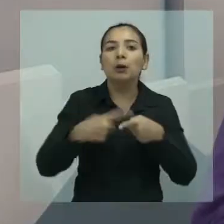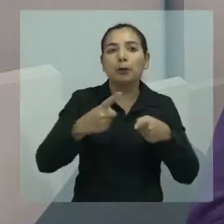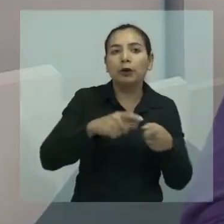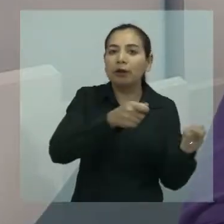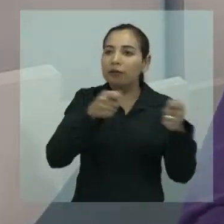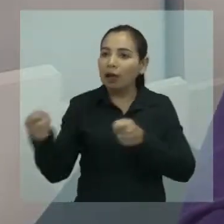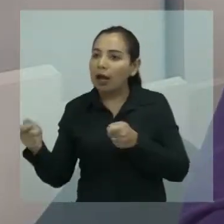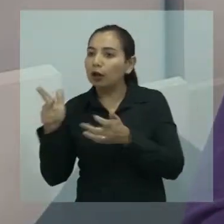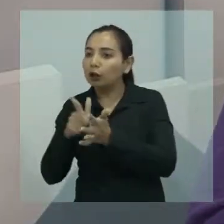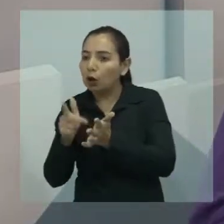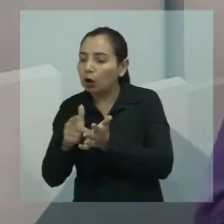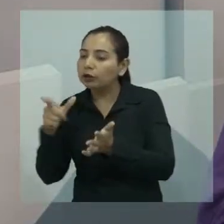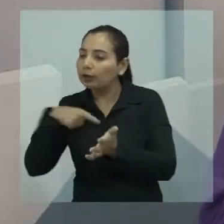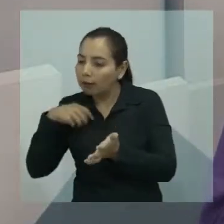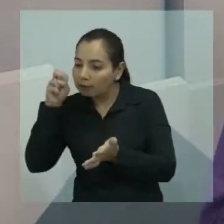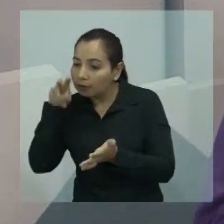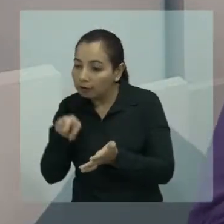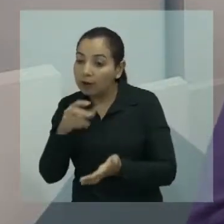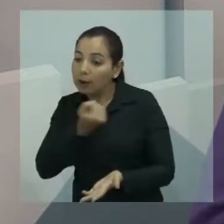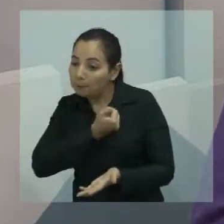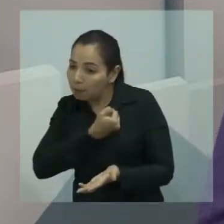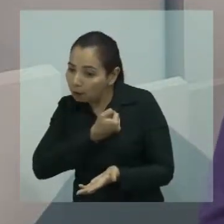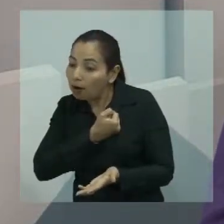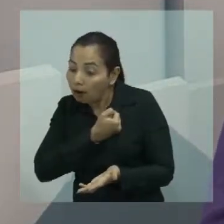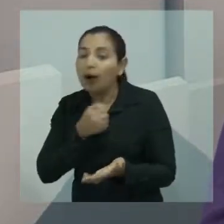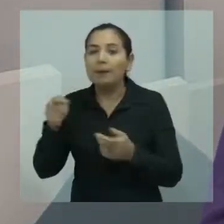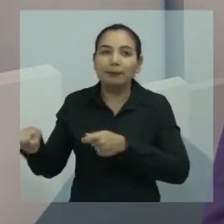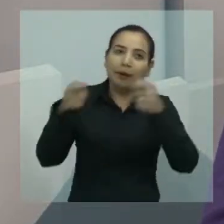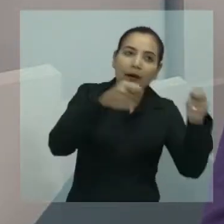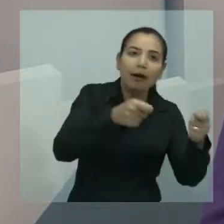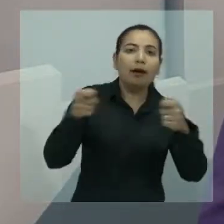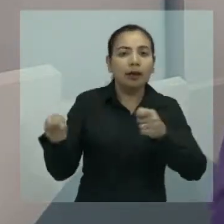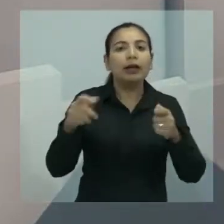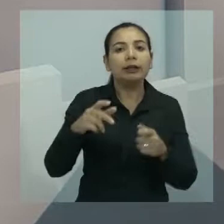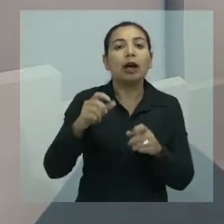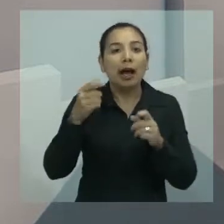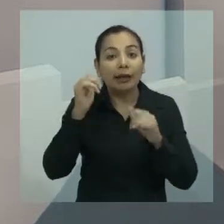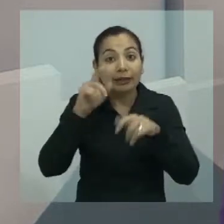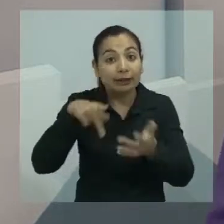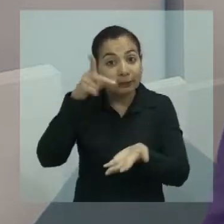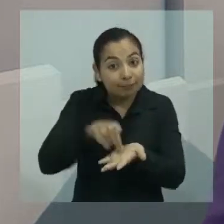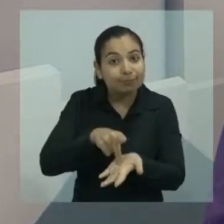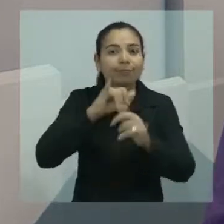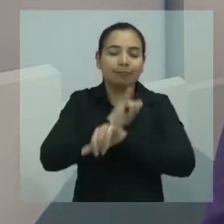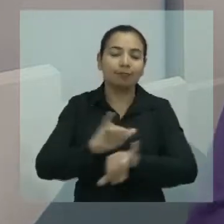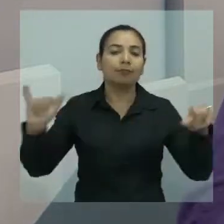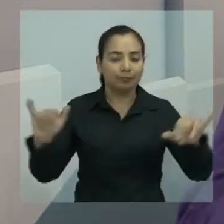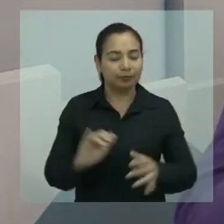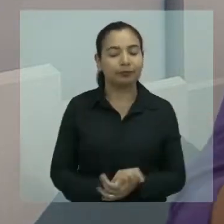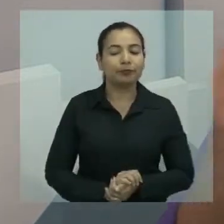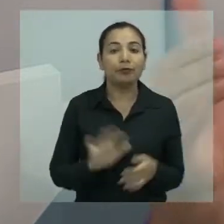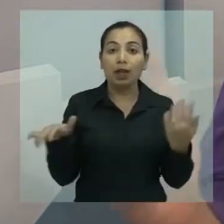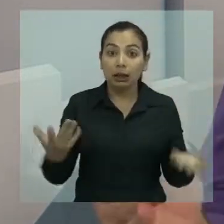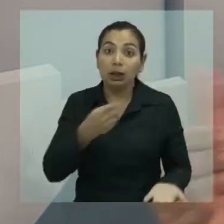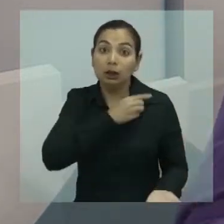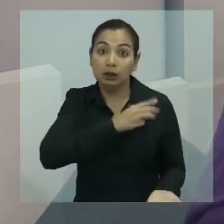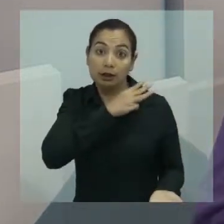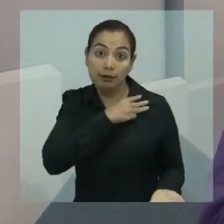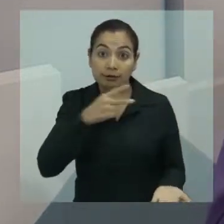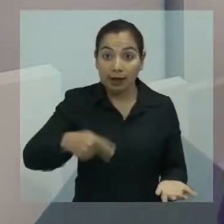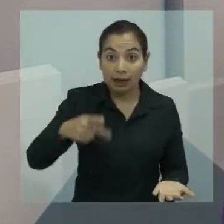Ele devolve para as escolas a fazerem algum tipo de questionamento. Então, ele a cada 2 anos é publicado. E nós,